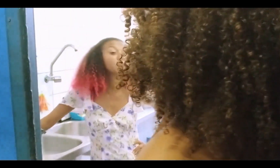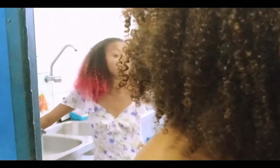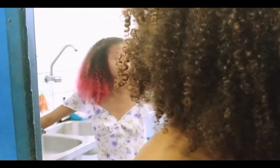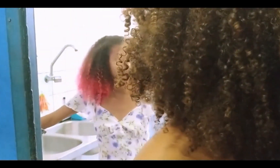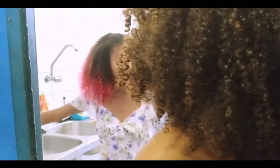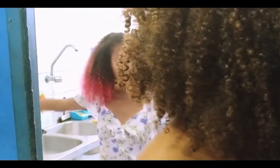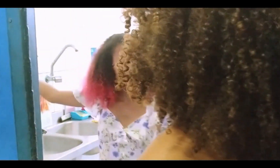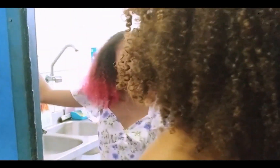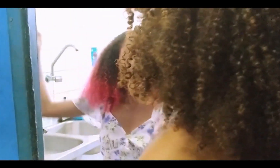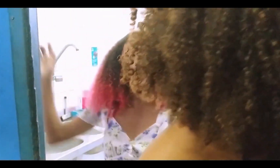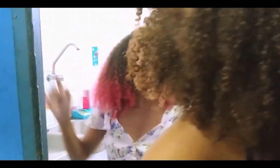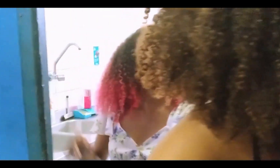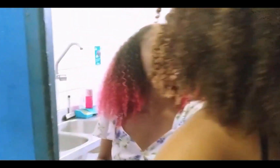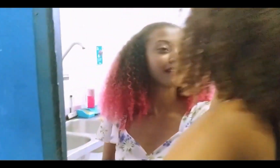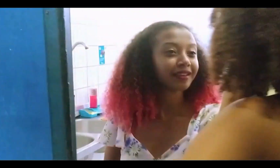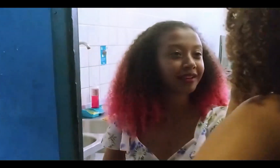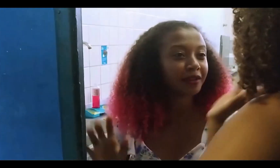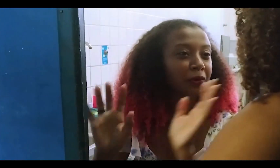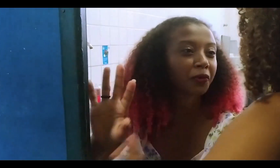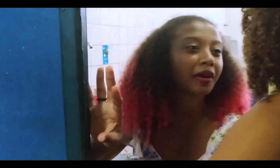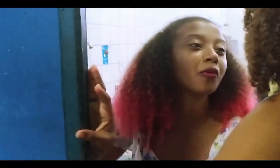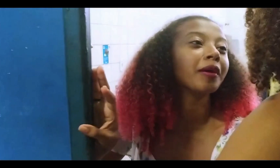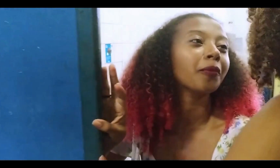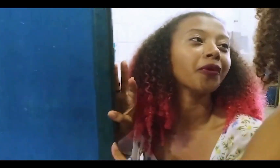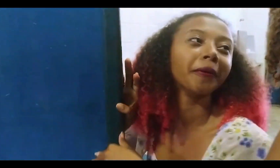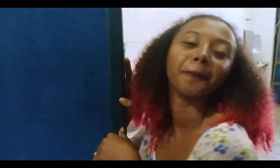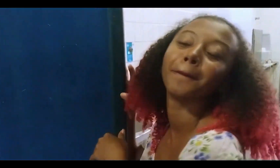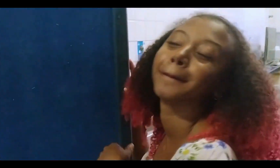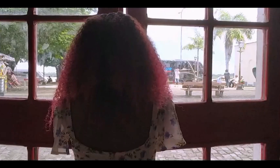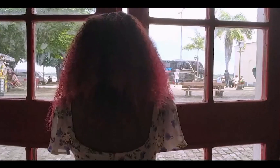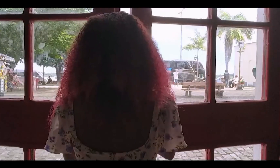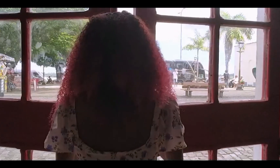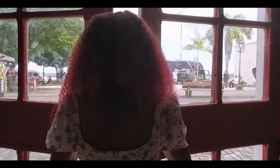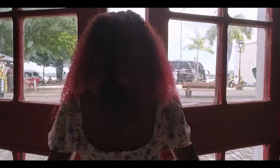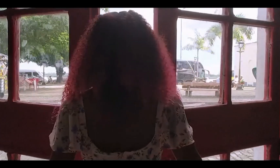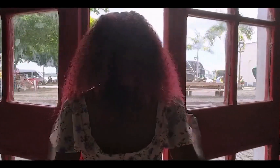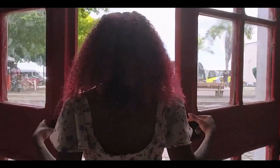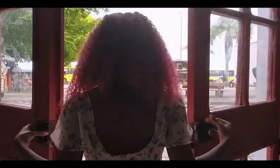fácil. Por isso, eu vou sair e procurar um amor.